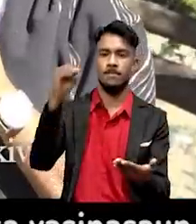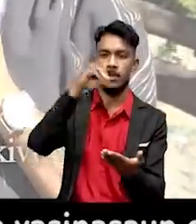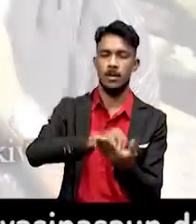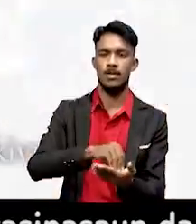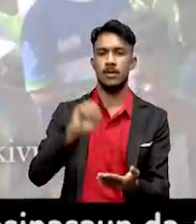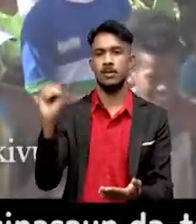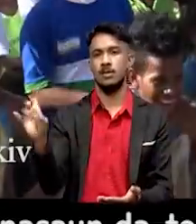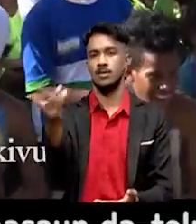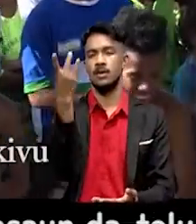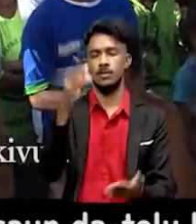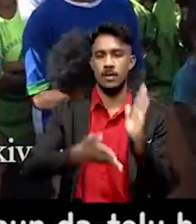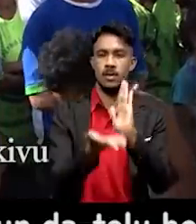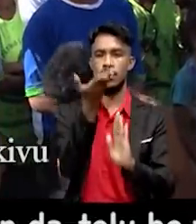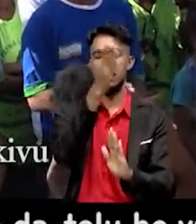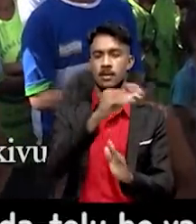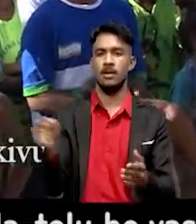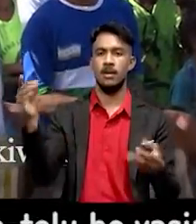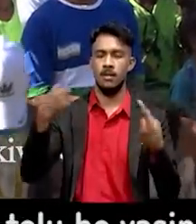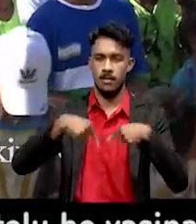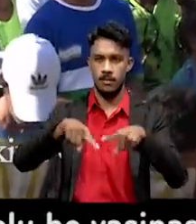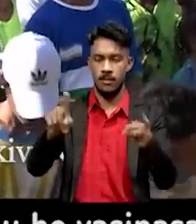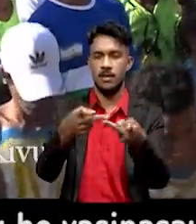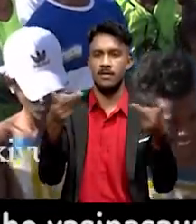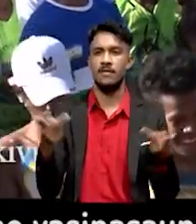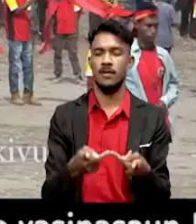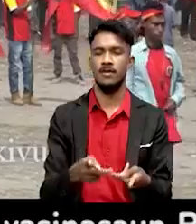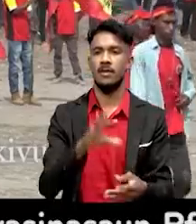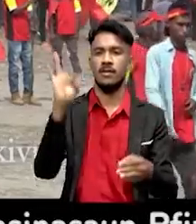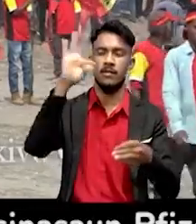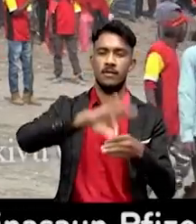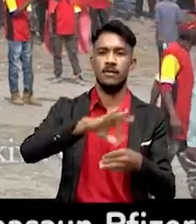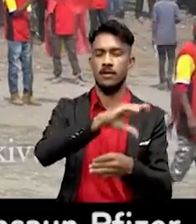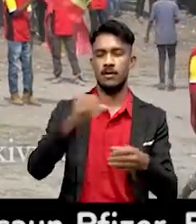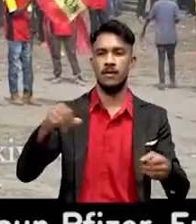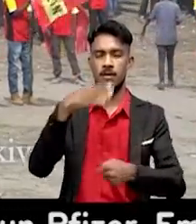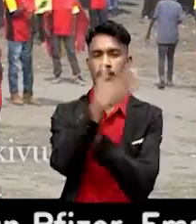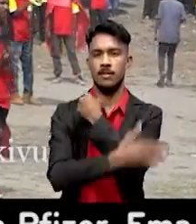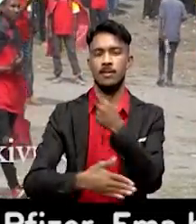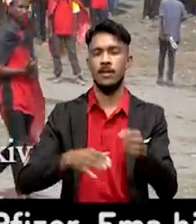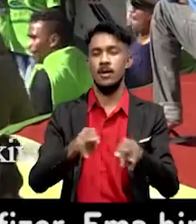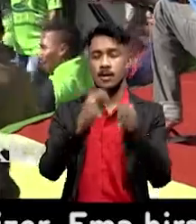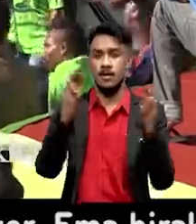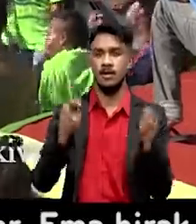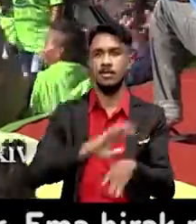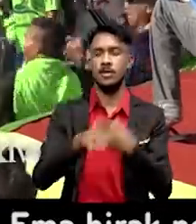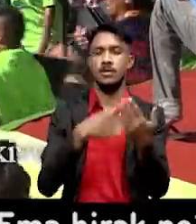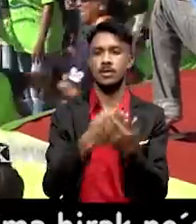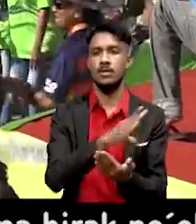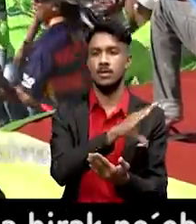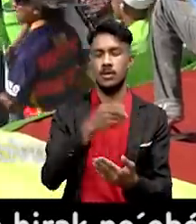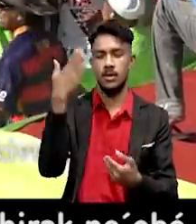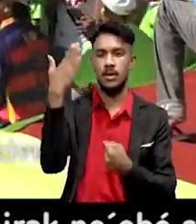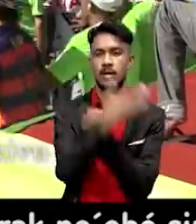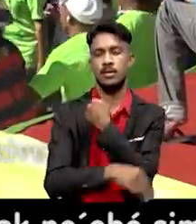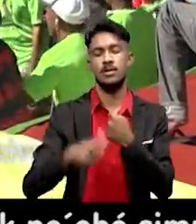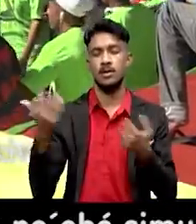baleten, sei hakat ba centro votação ka estação voto e município Sira, no mos e diáspora,